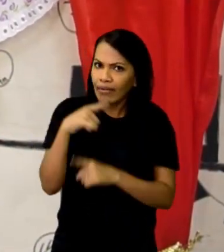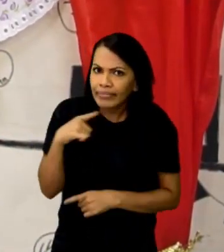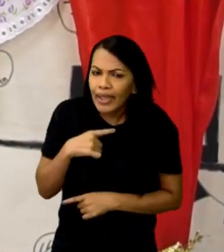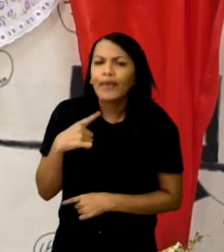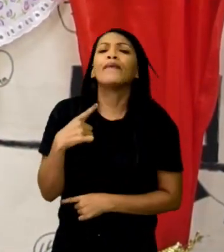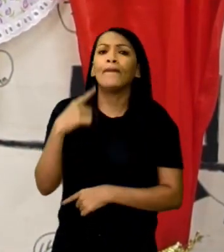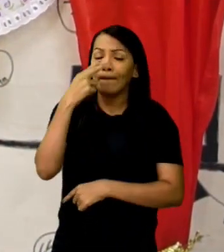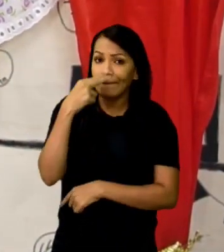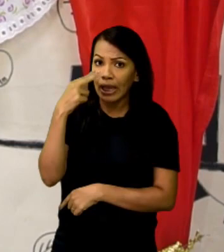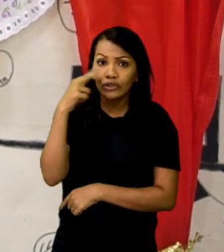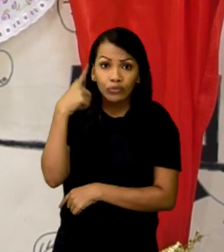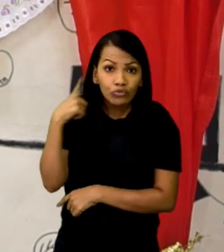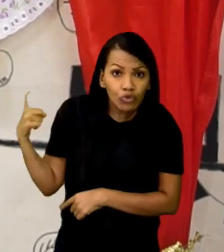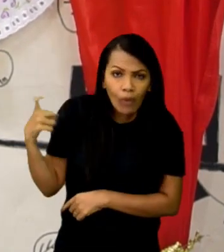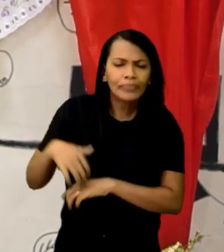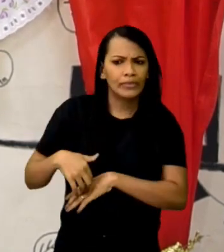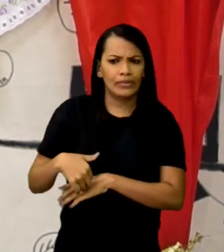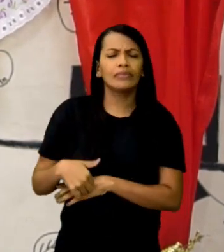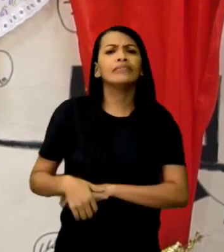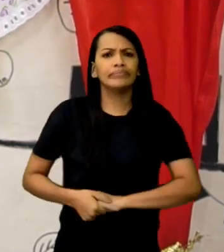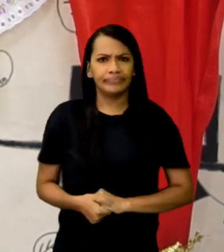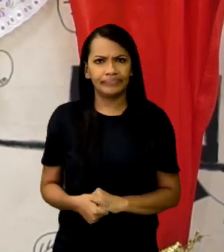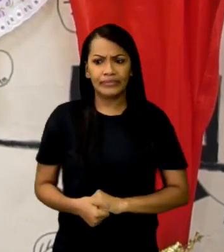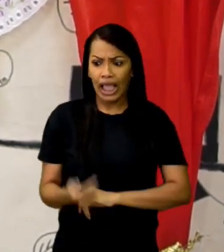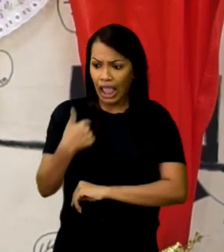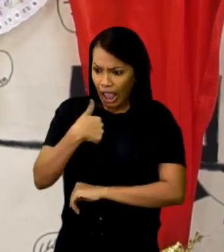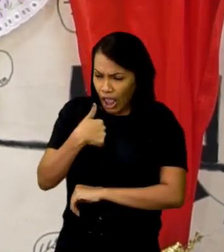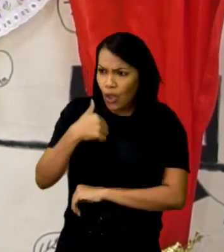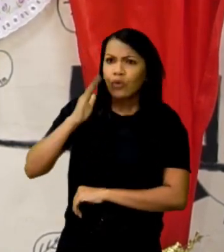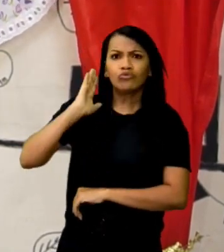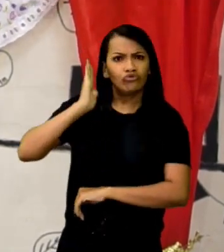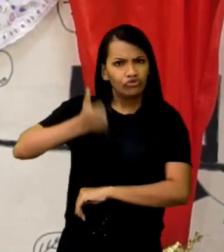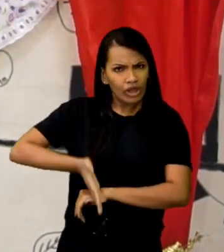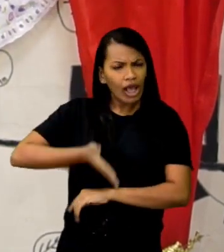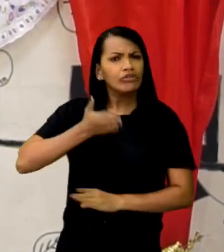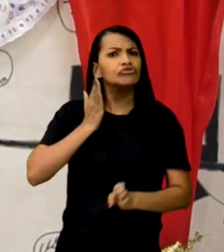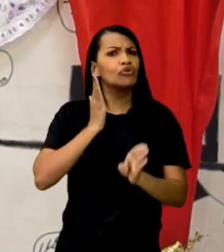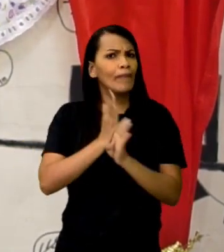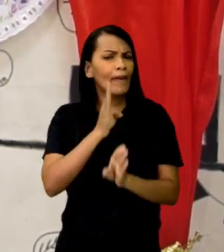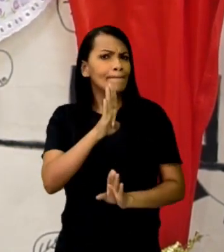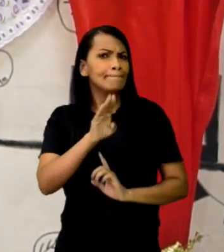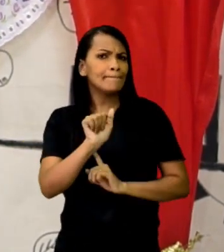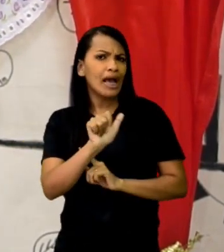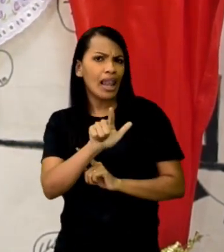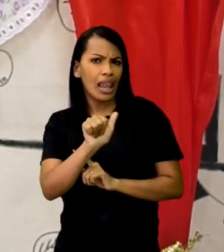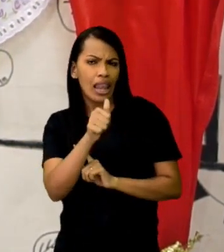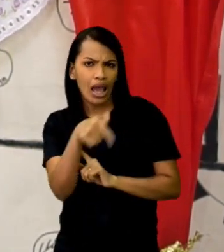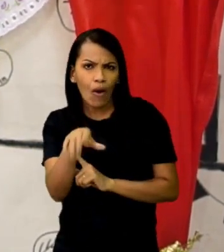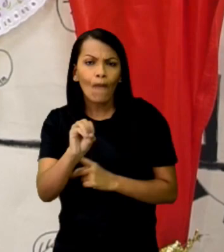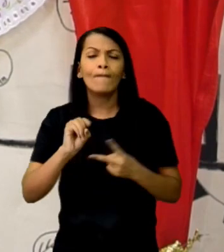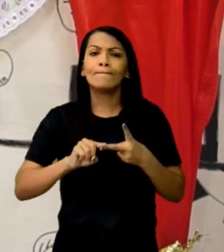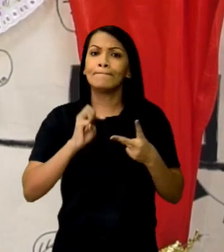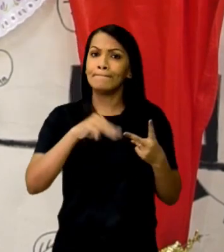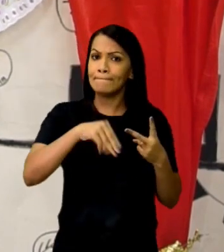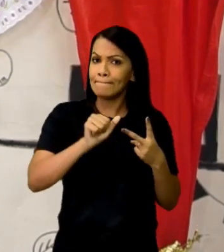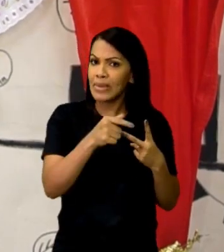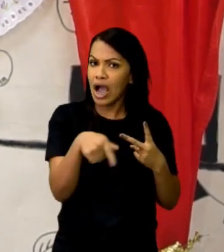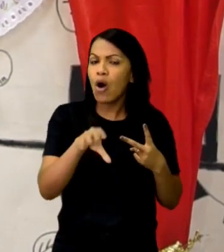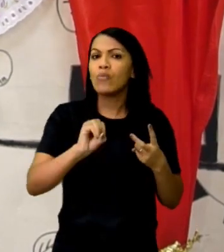som? Eu já. Eu também. Balão, mão,